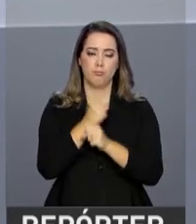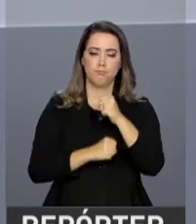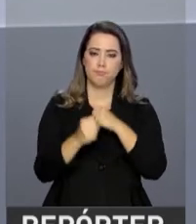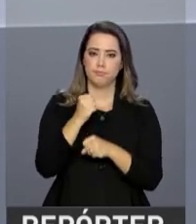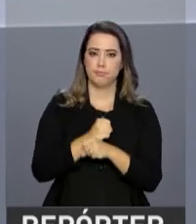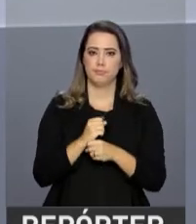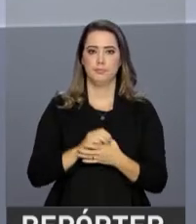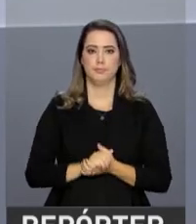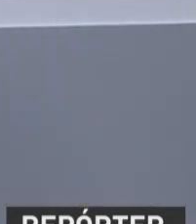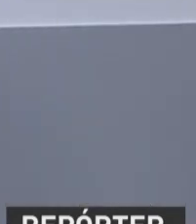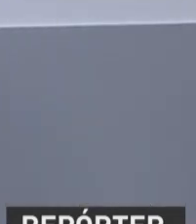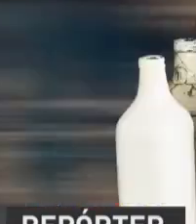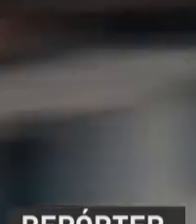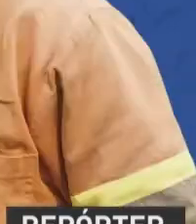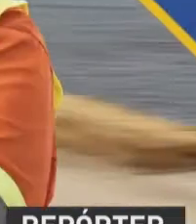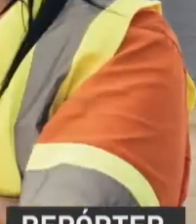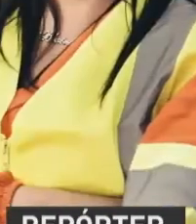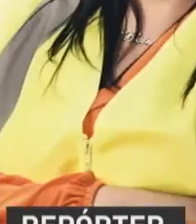passado